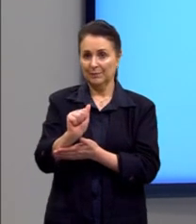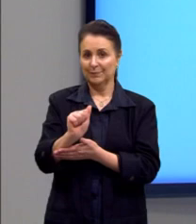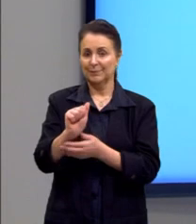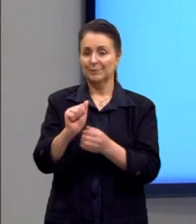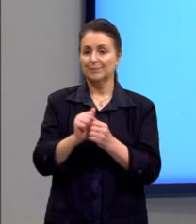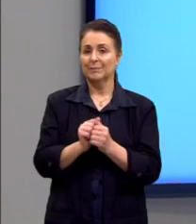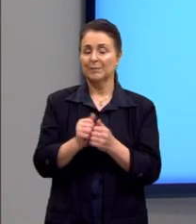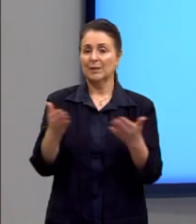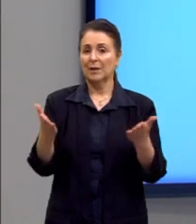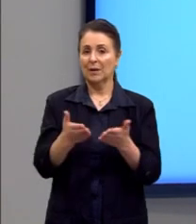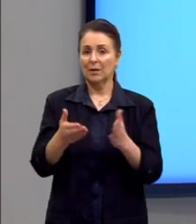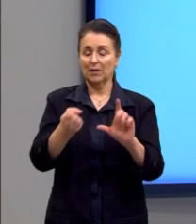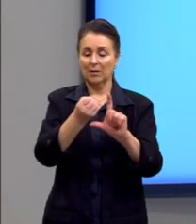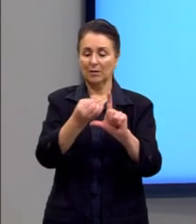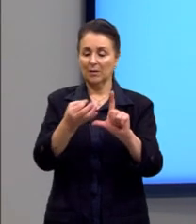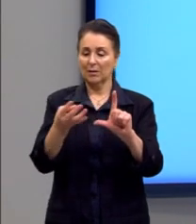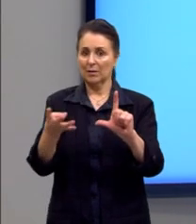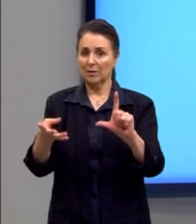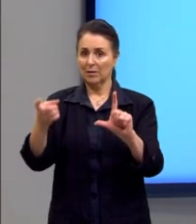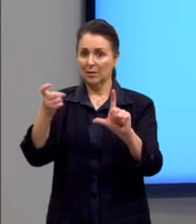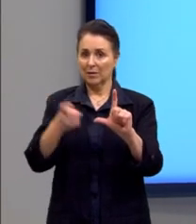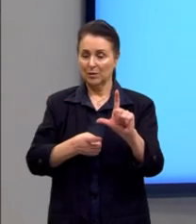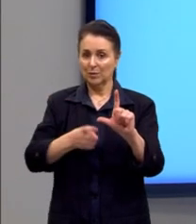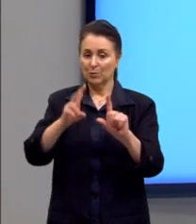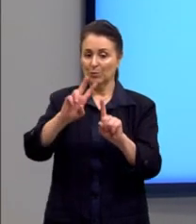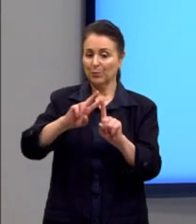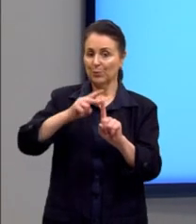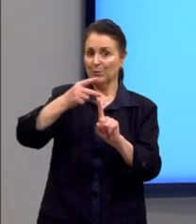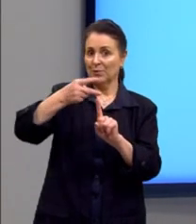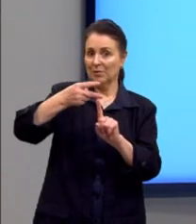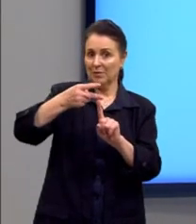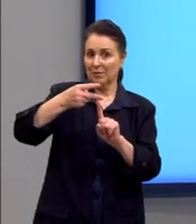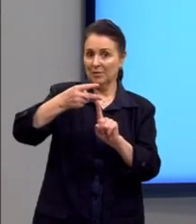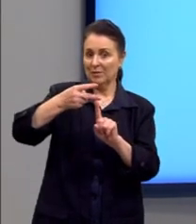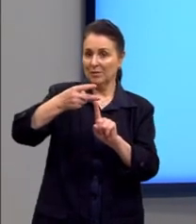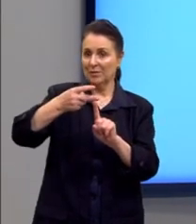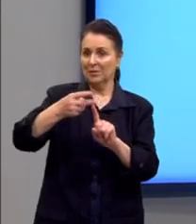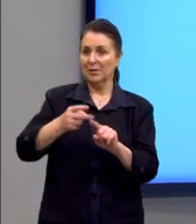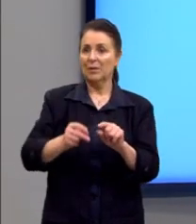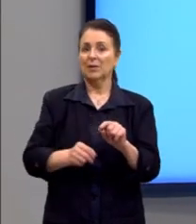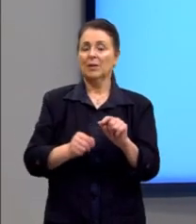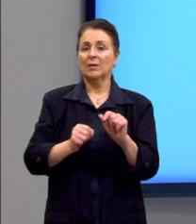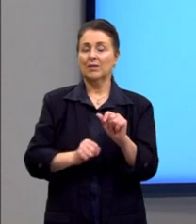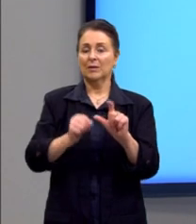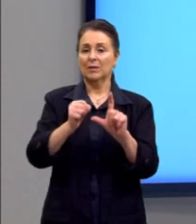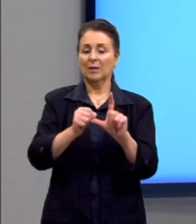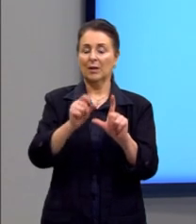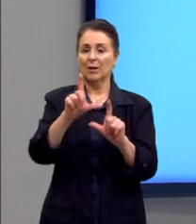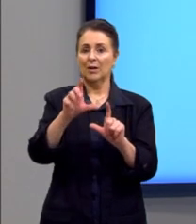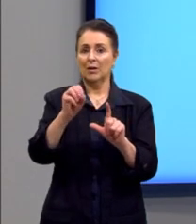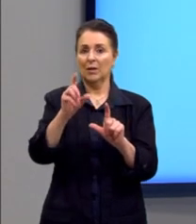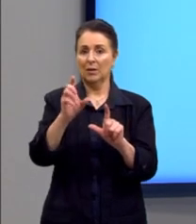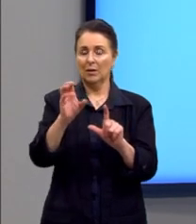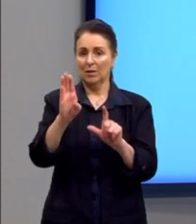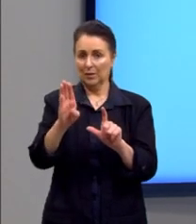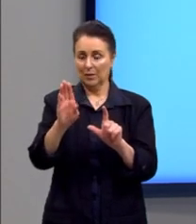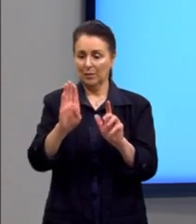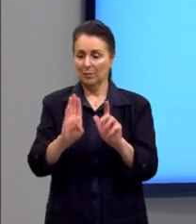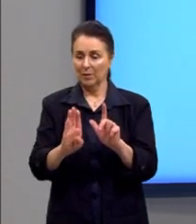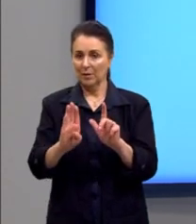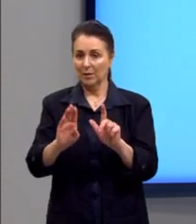o logaritmo de uma potência aqui nós teríamos o log de B elevado a m